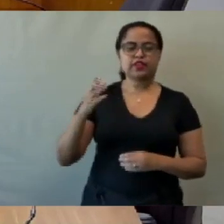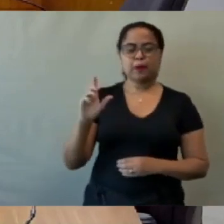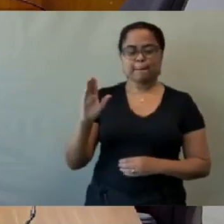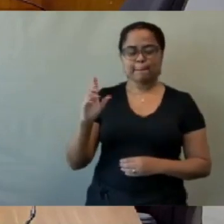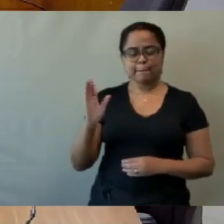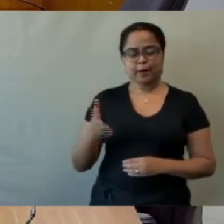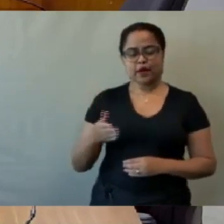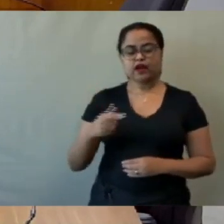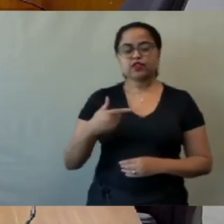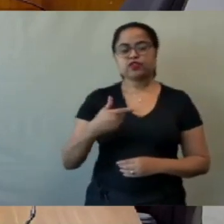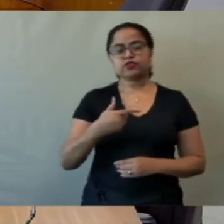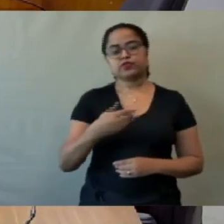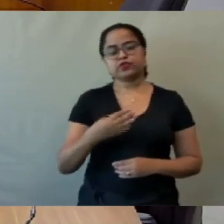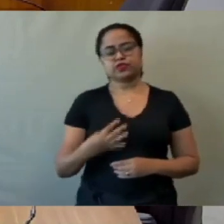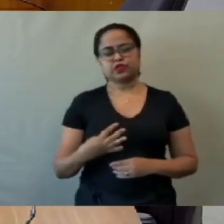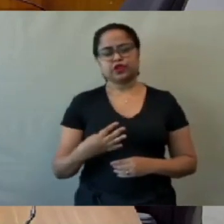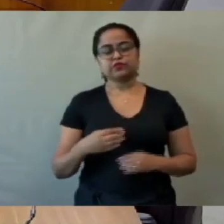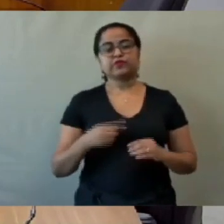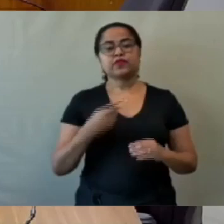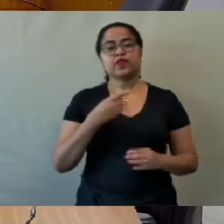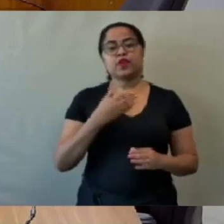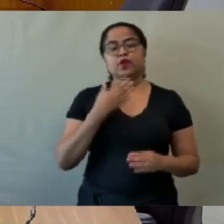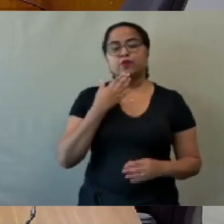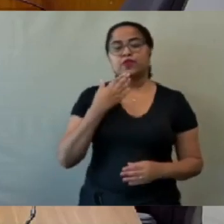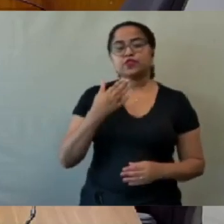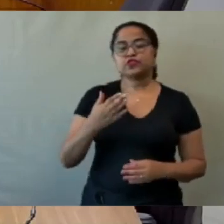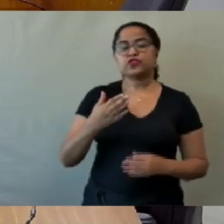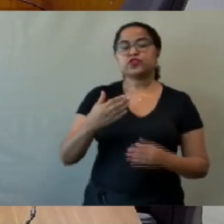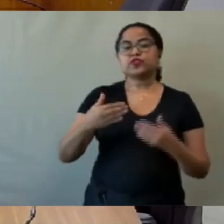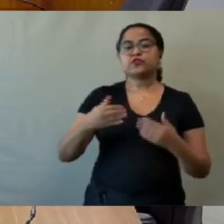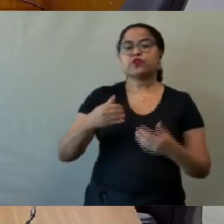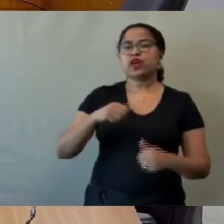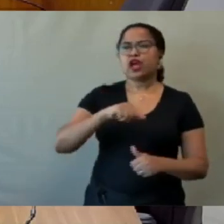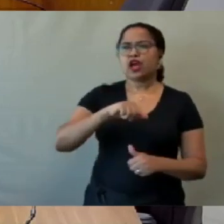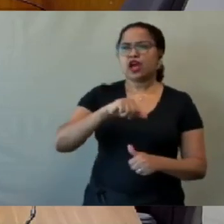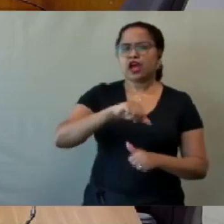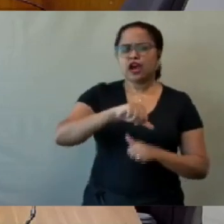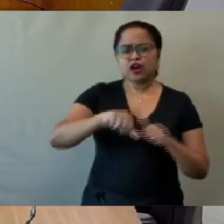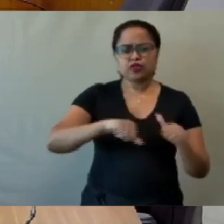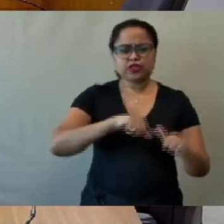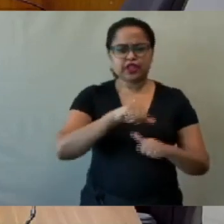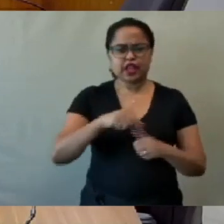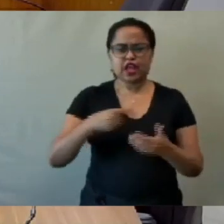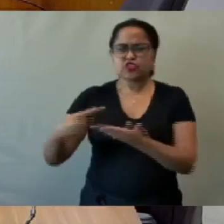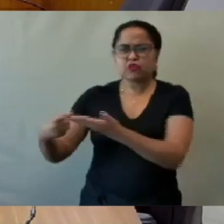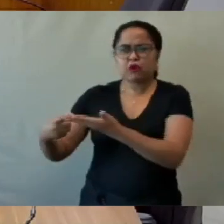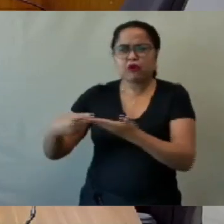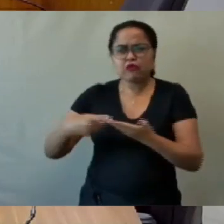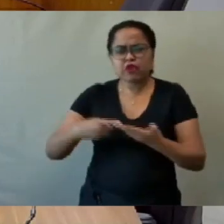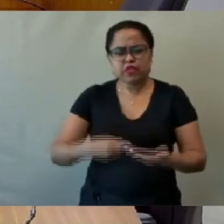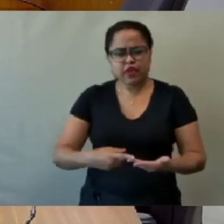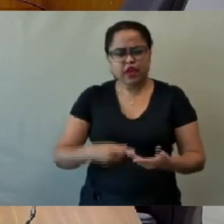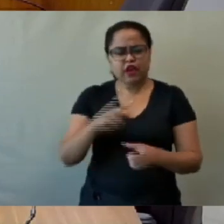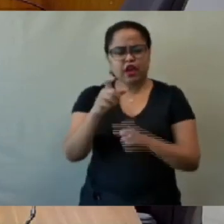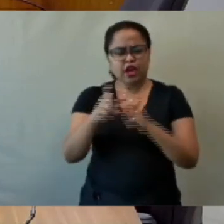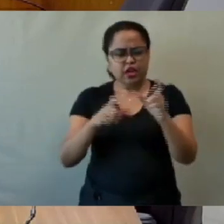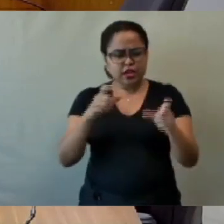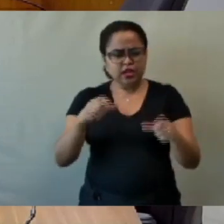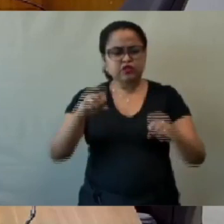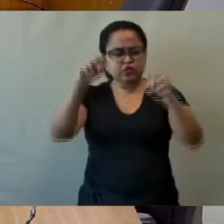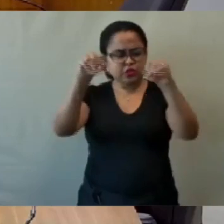540/2024. Solicitação: alteração de lista de convidados de audiência pública. Finalidade do